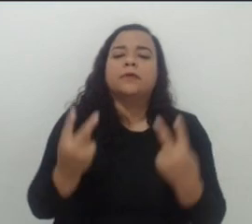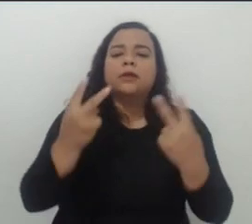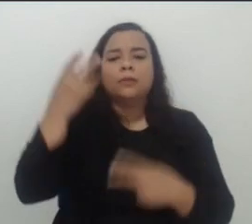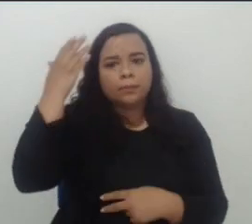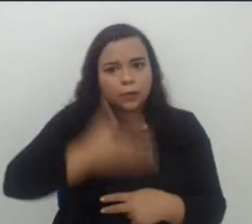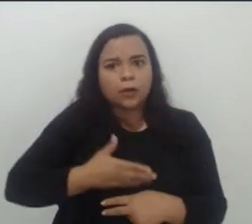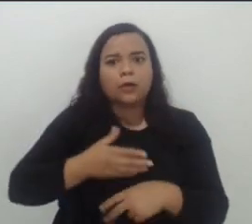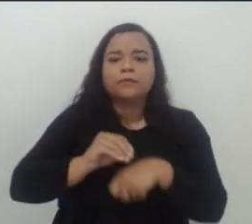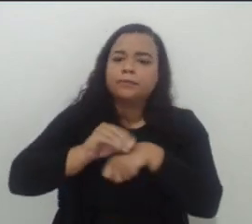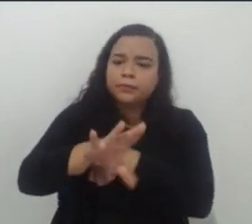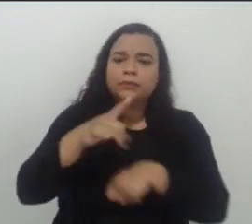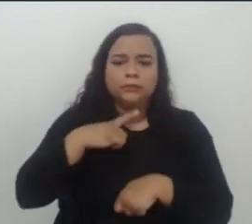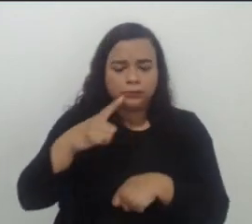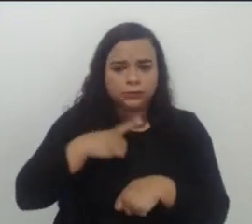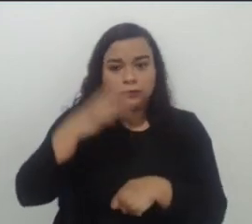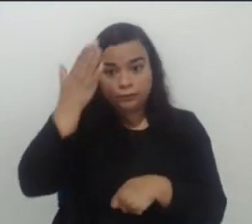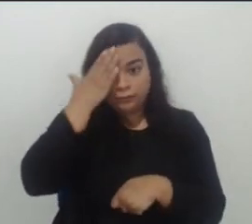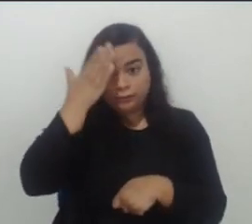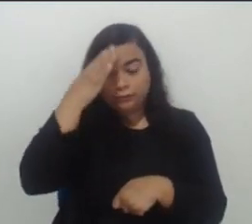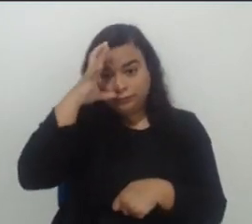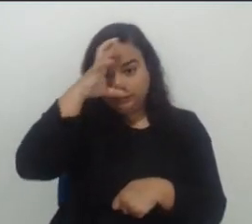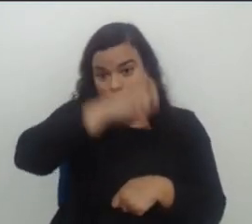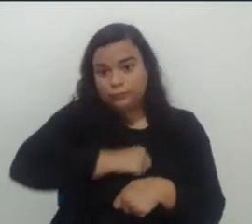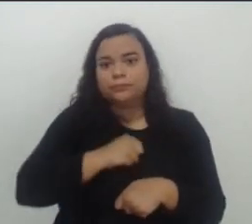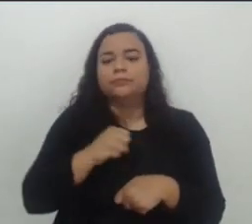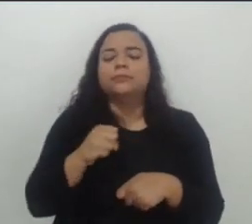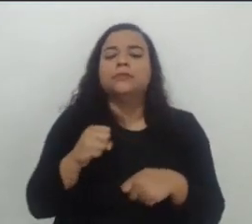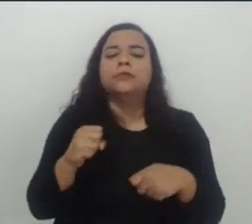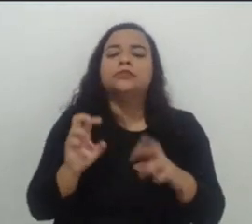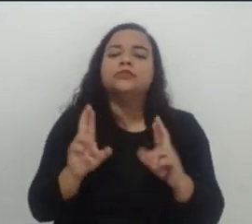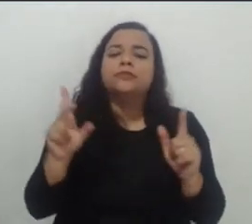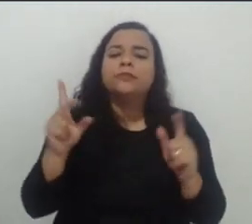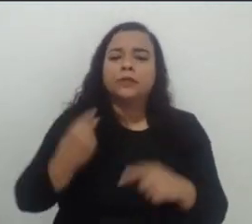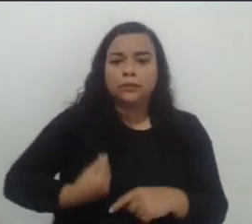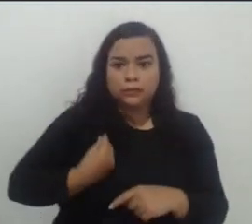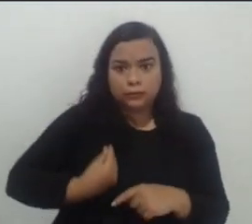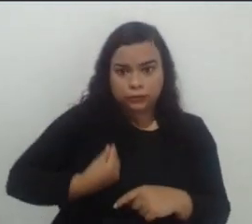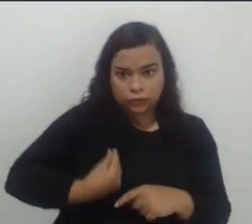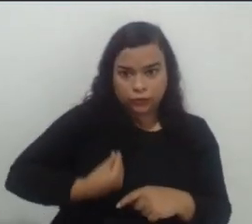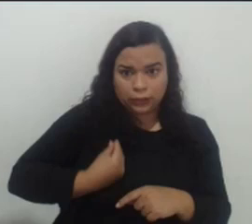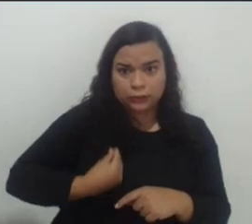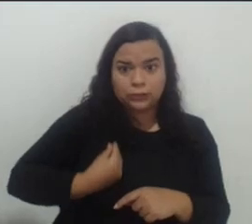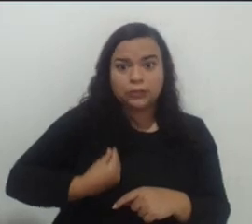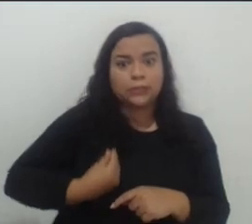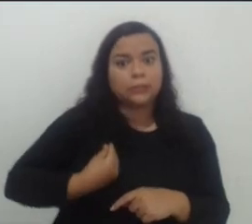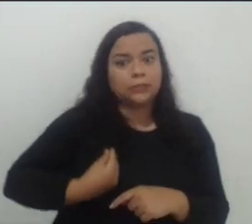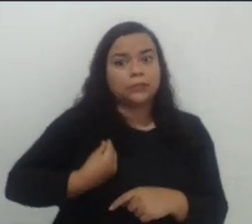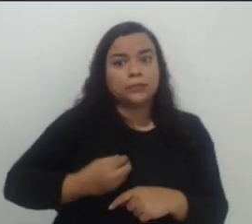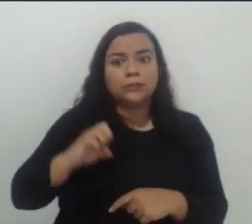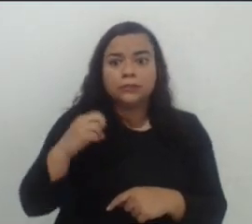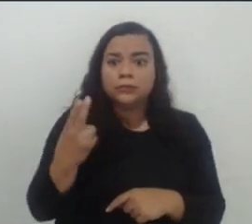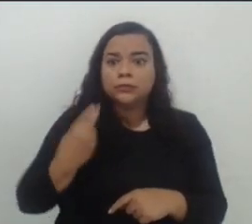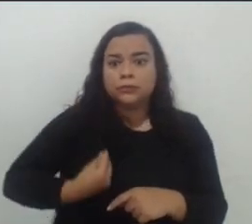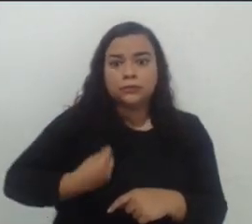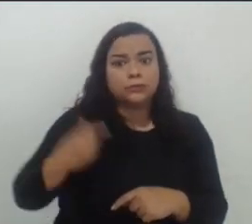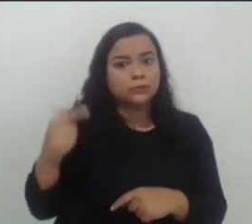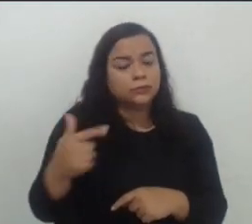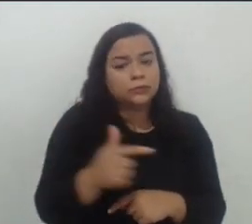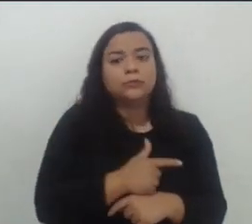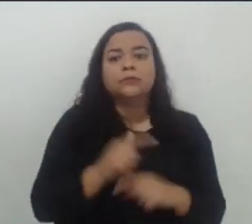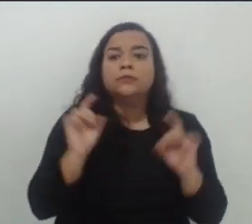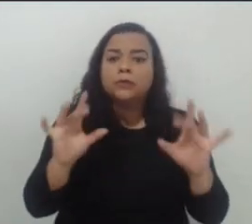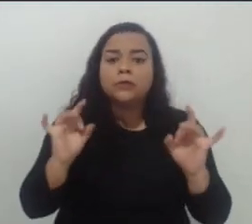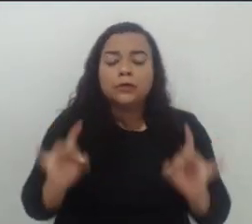repercutiu na compreensão distorcida da existência ou da inexistência do fato, e isso serviu como etapa